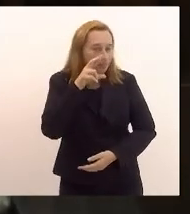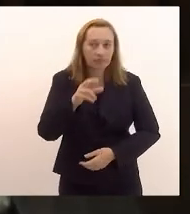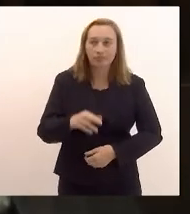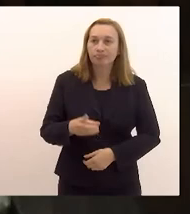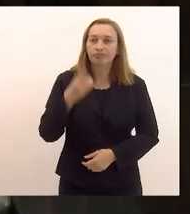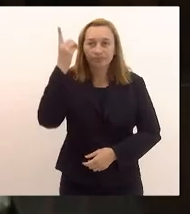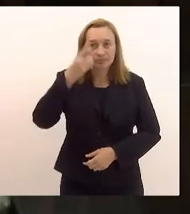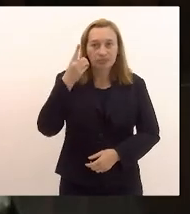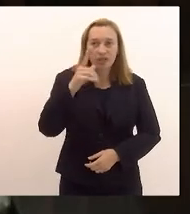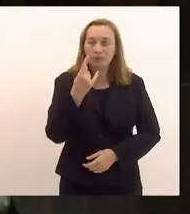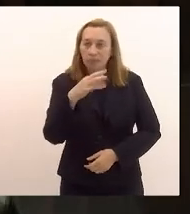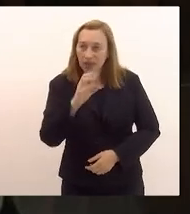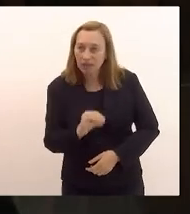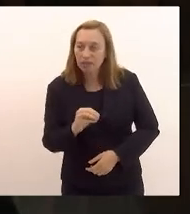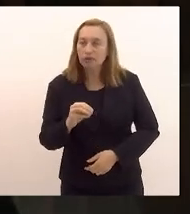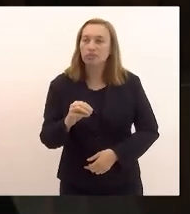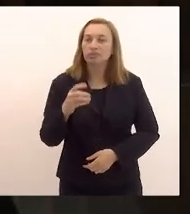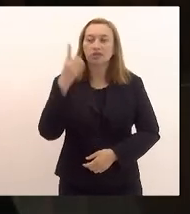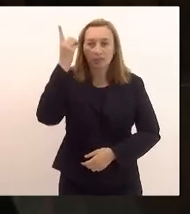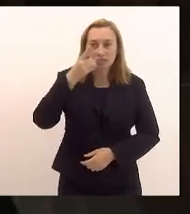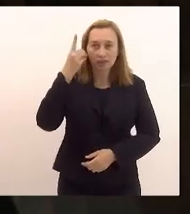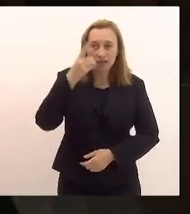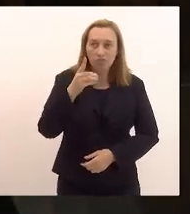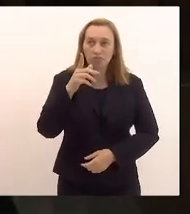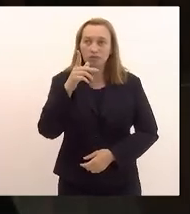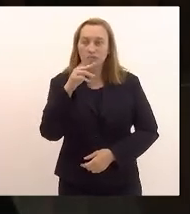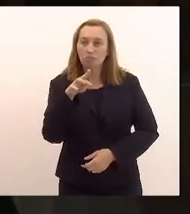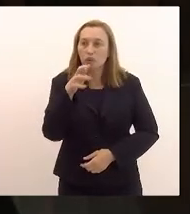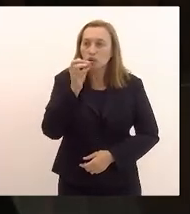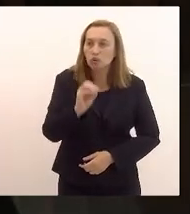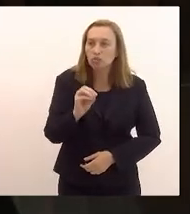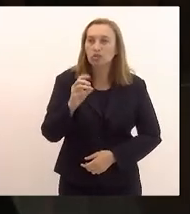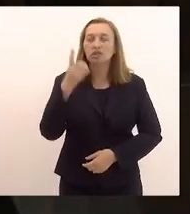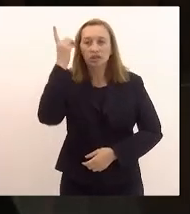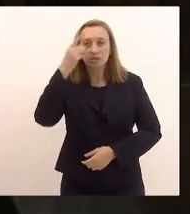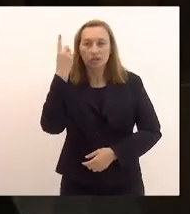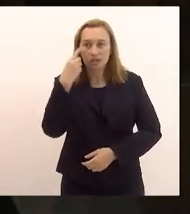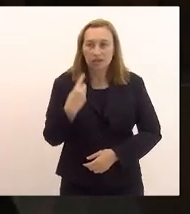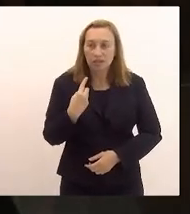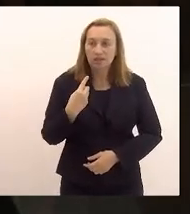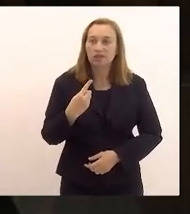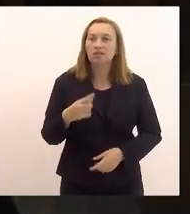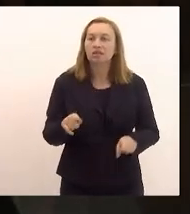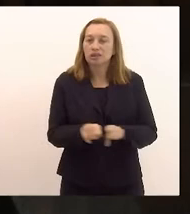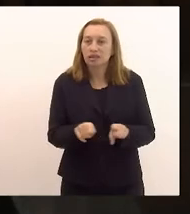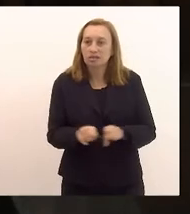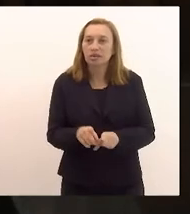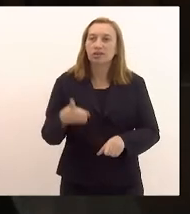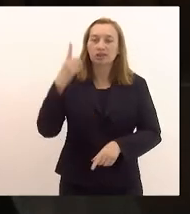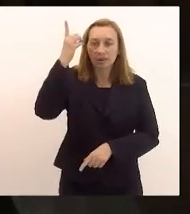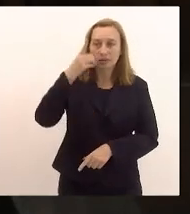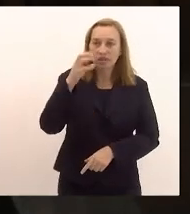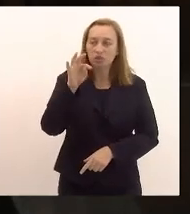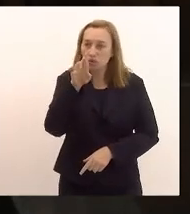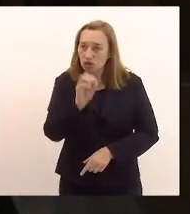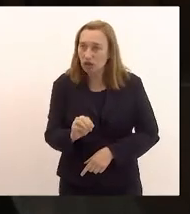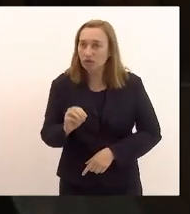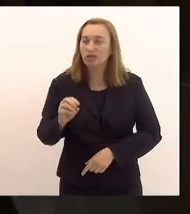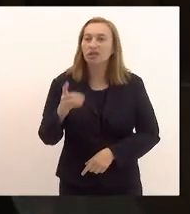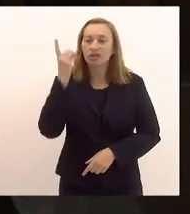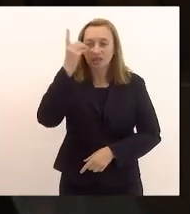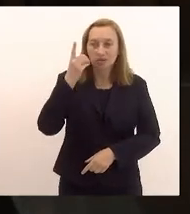deputado Pedro brazão Deputado Bruno dauaire Deputado a Dani Monteiro também Deputado Gustavo Schmidt